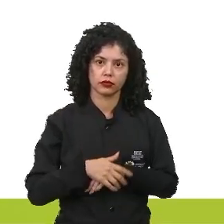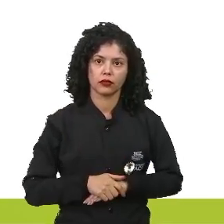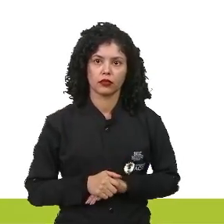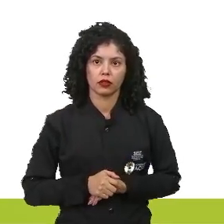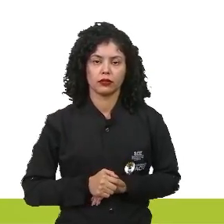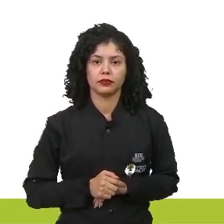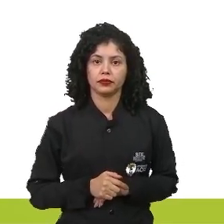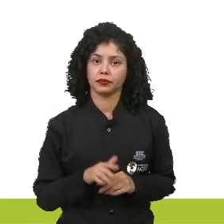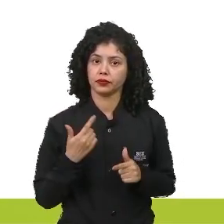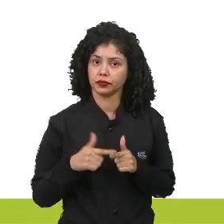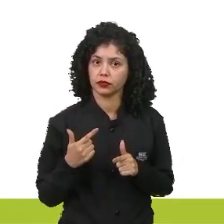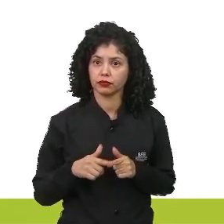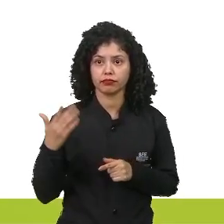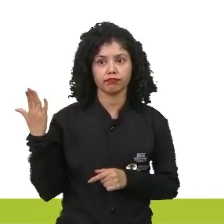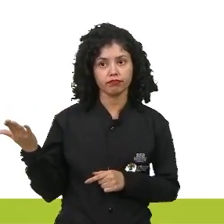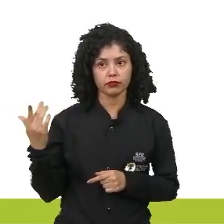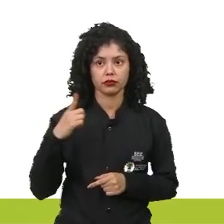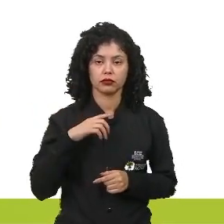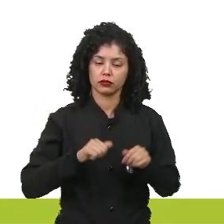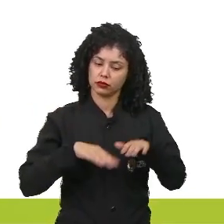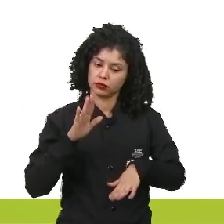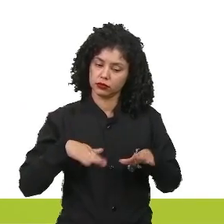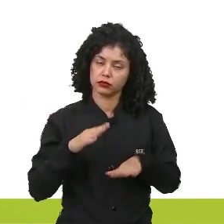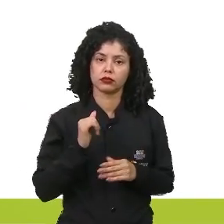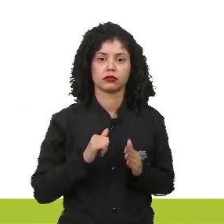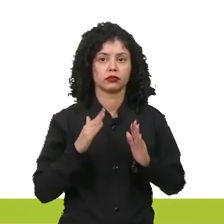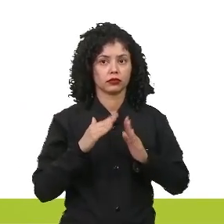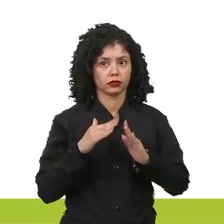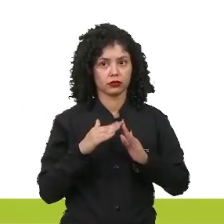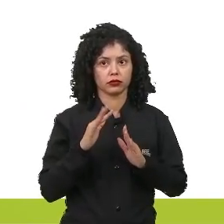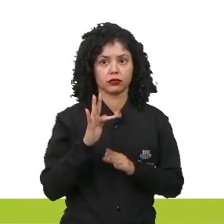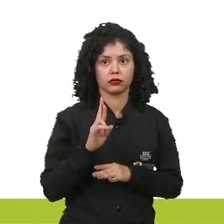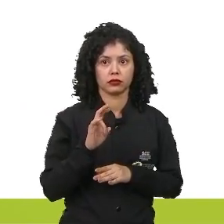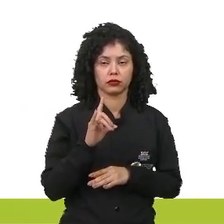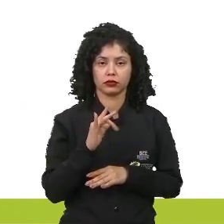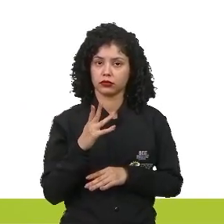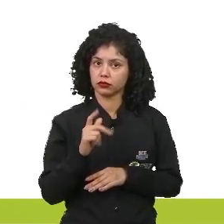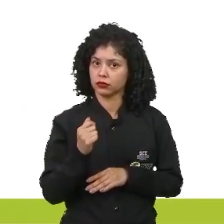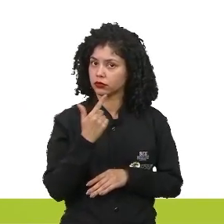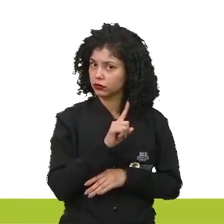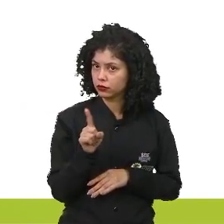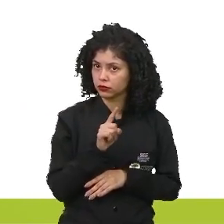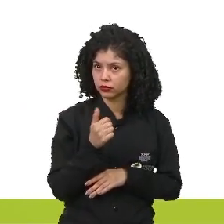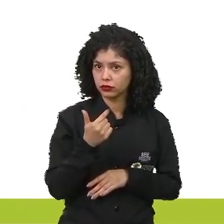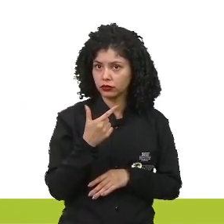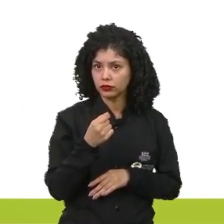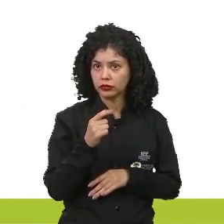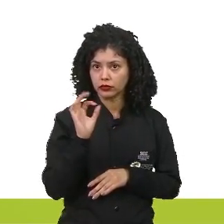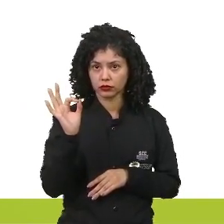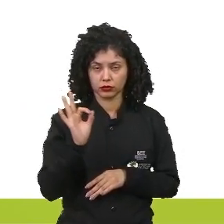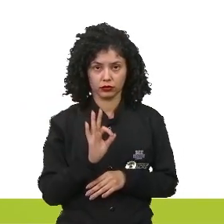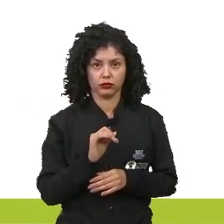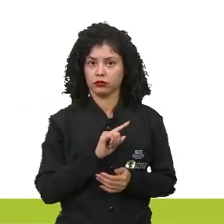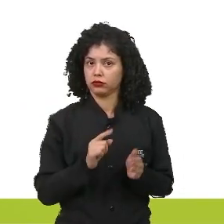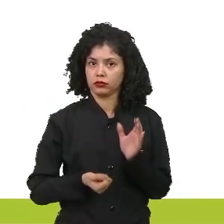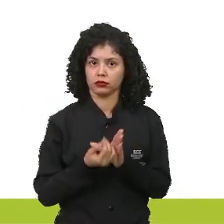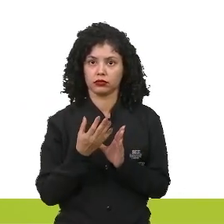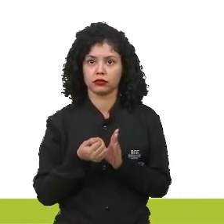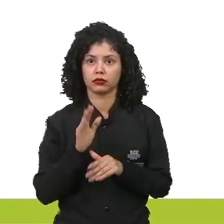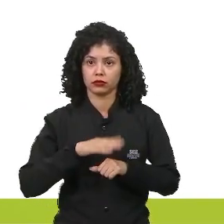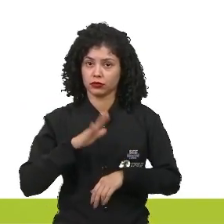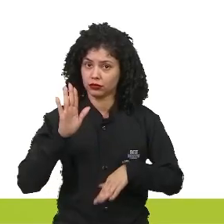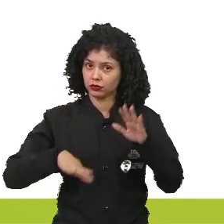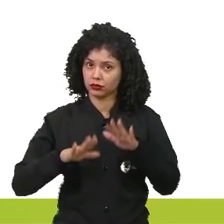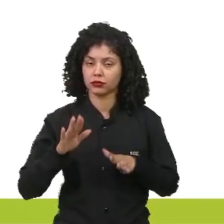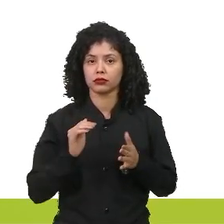O problema que existia aqui é porque muitas vezes nessa casa de fundição, eles não tiravam somente 20% da produção.